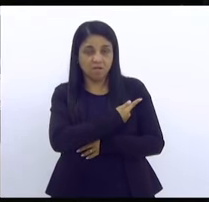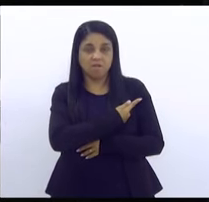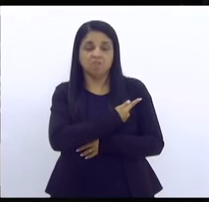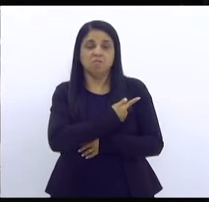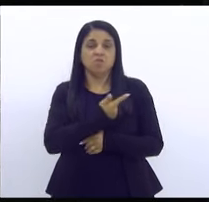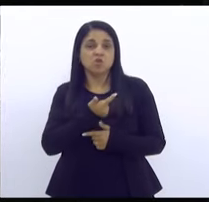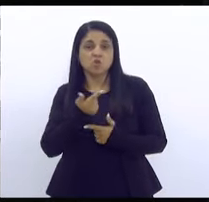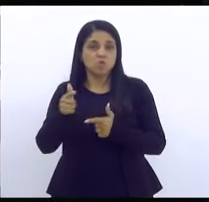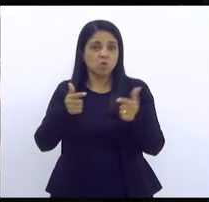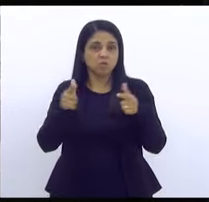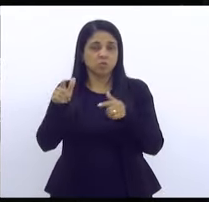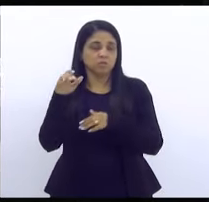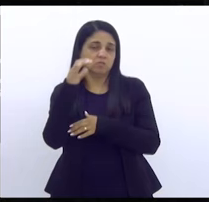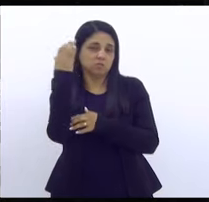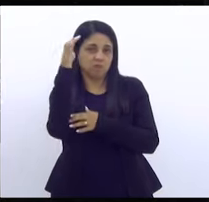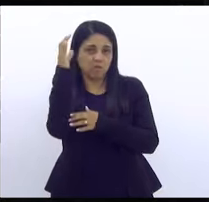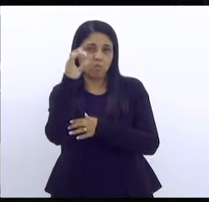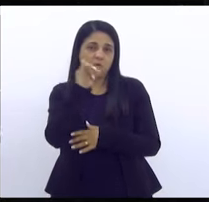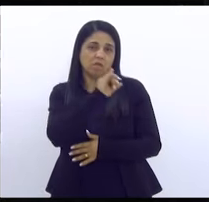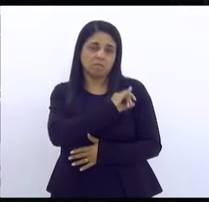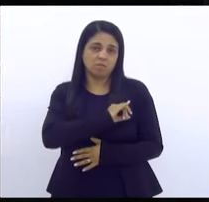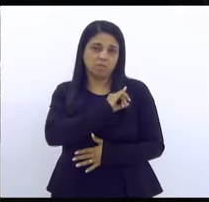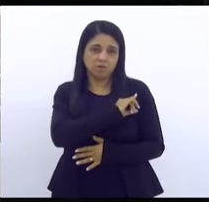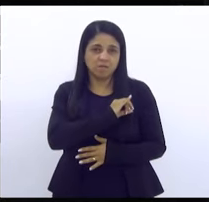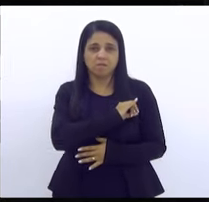mas Niterói, Itaboraí,